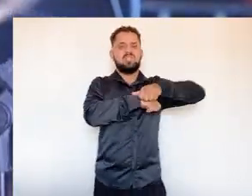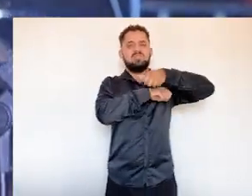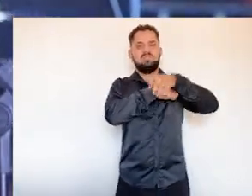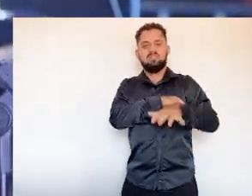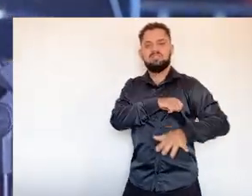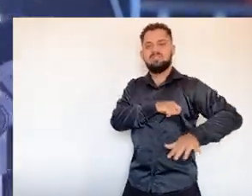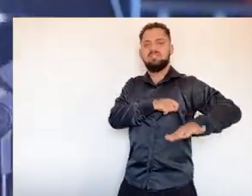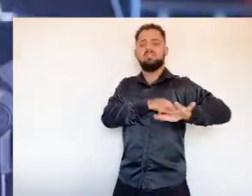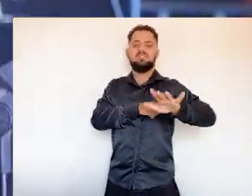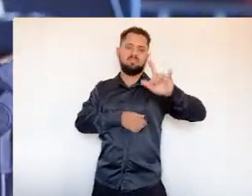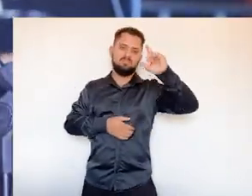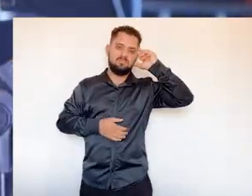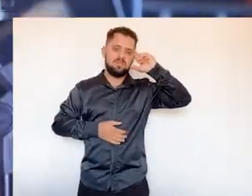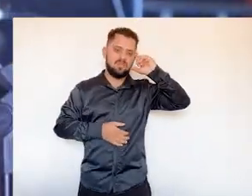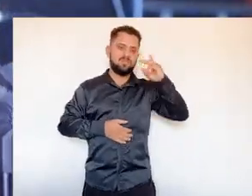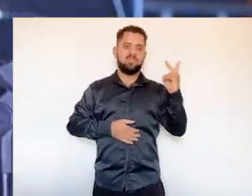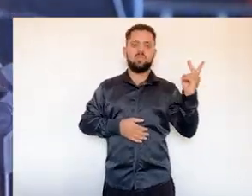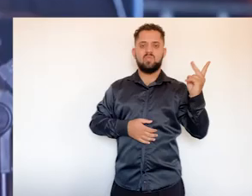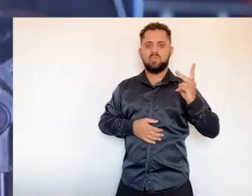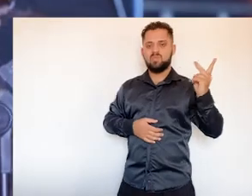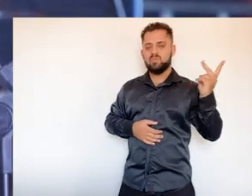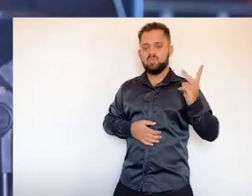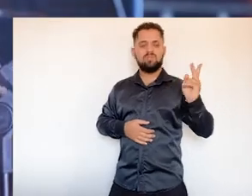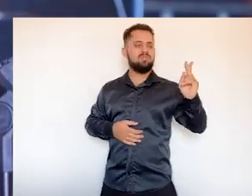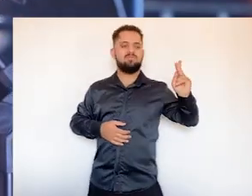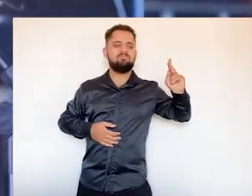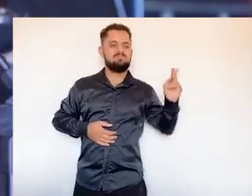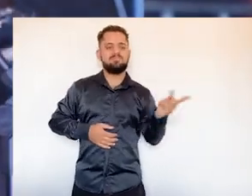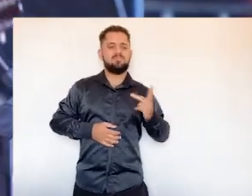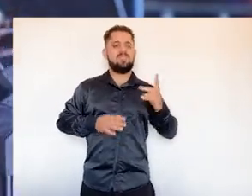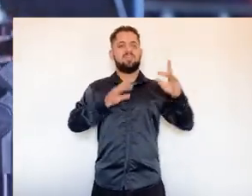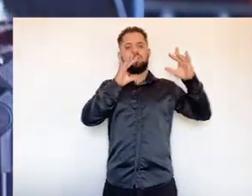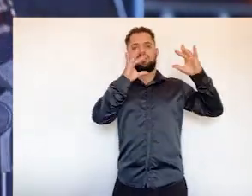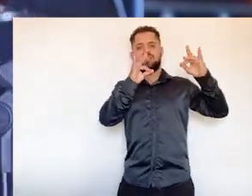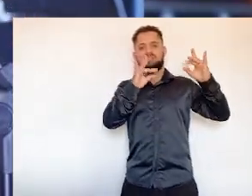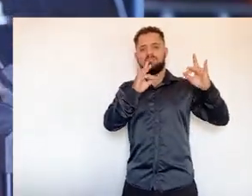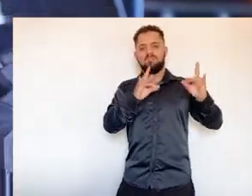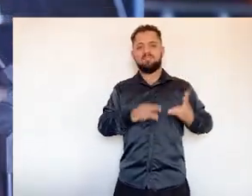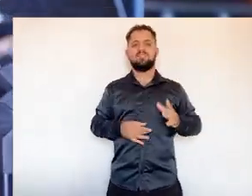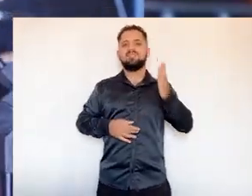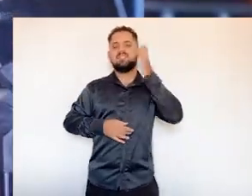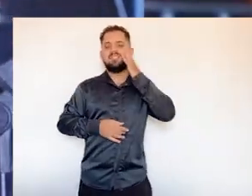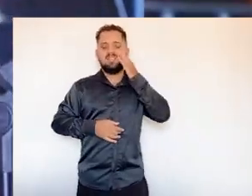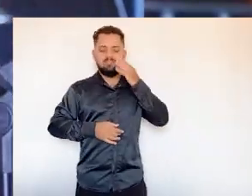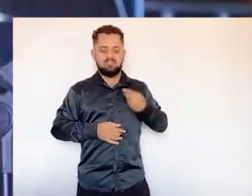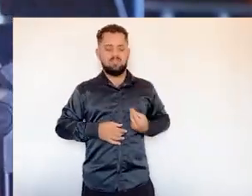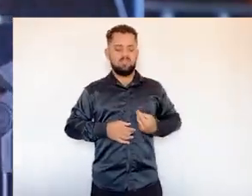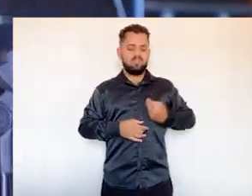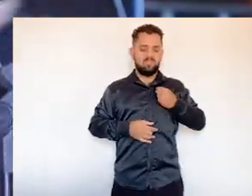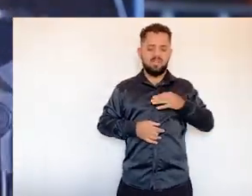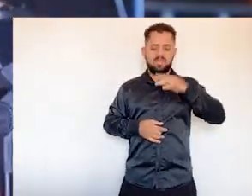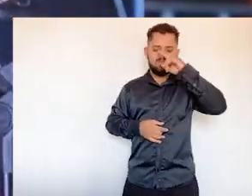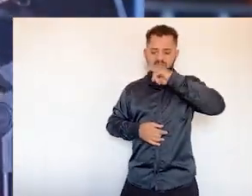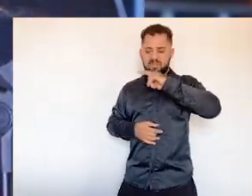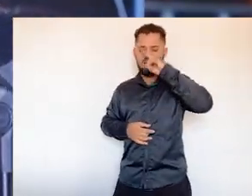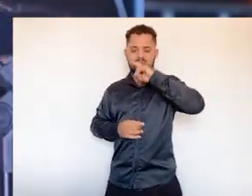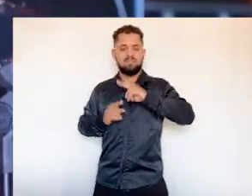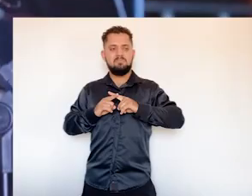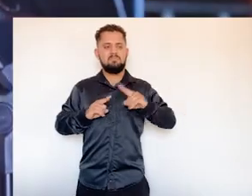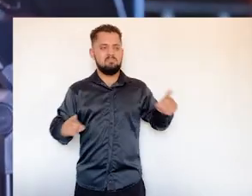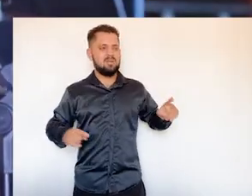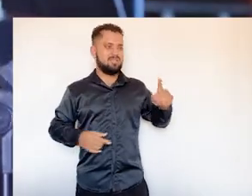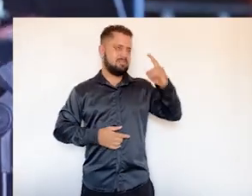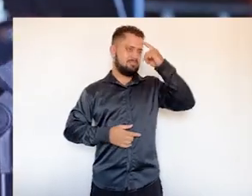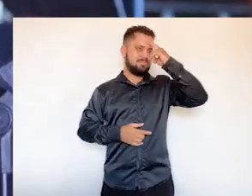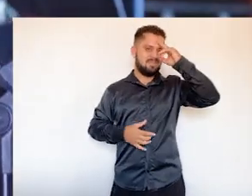errado. Porque eu sou mais um calango no cerrado. Quero você a vida inteira, morando